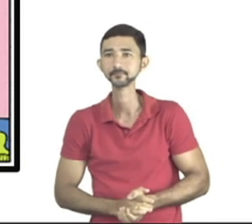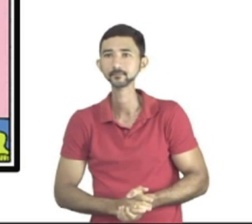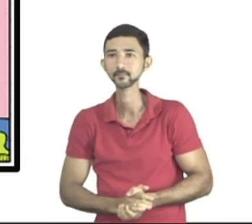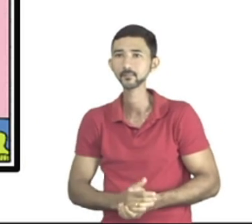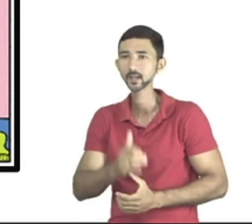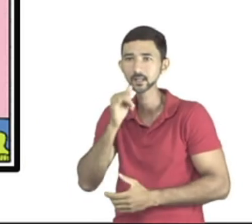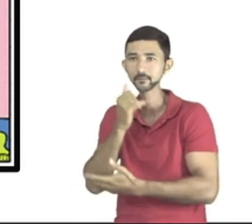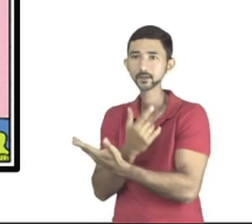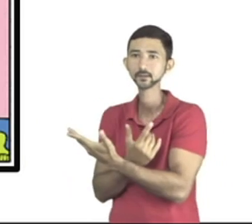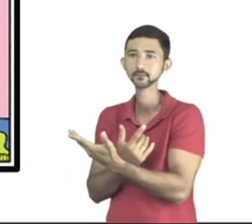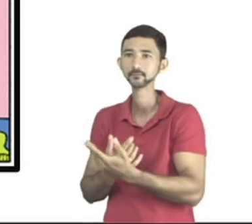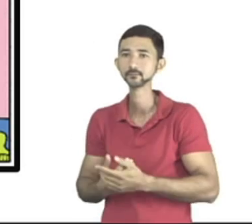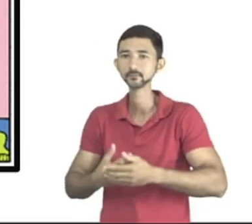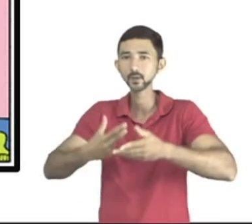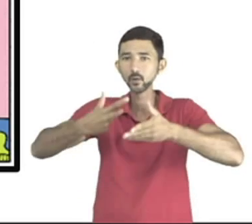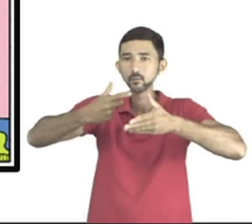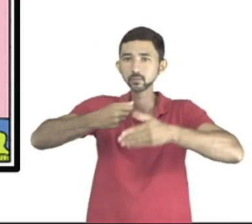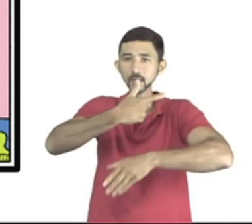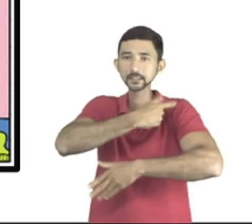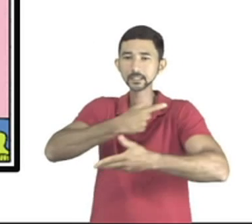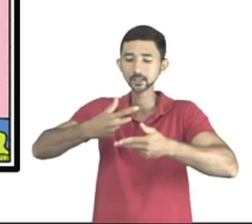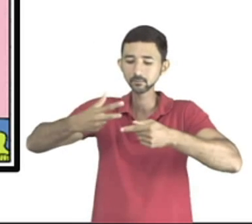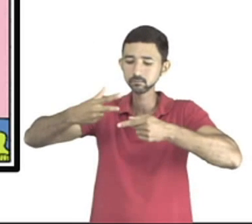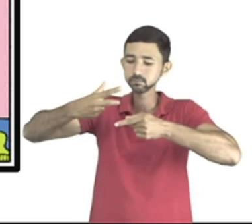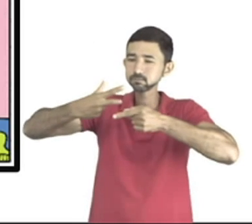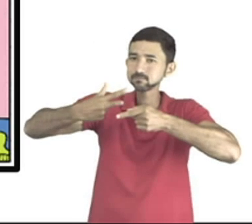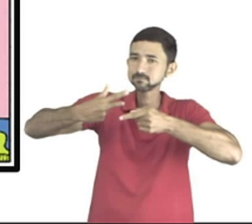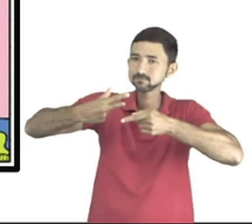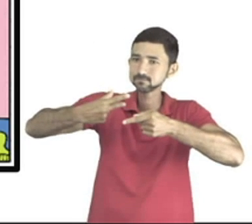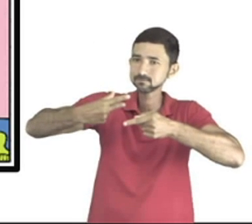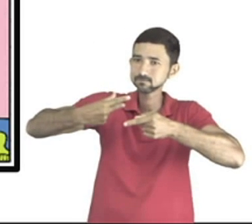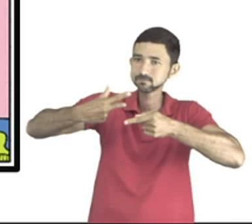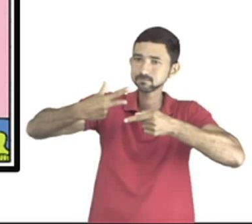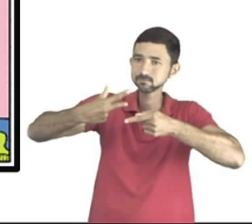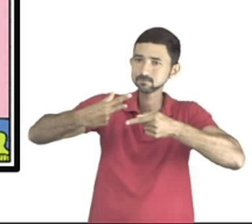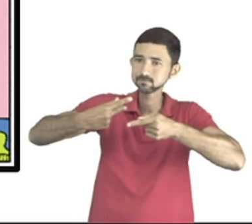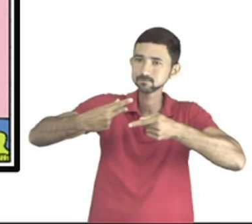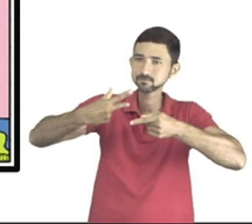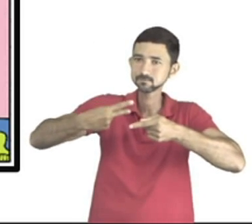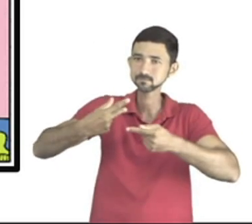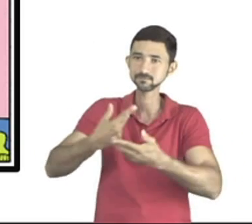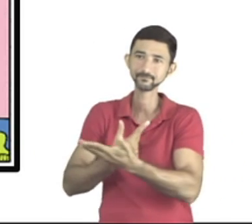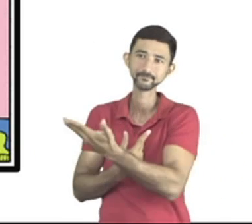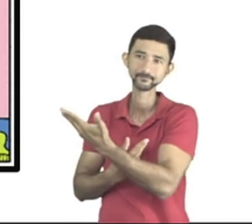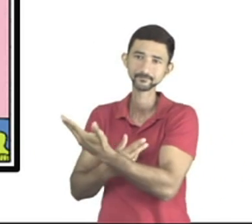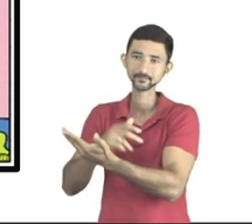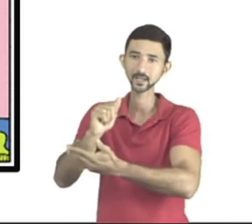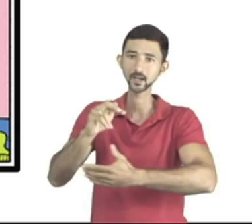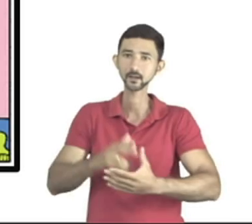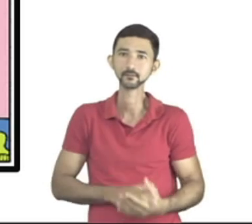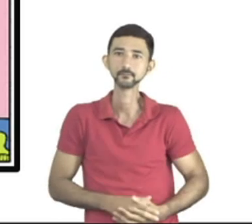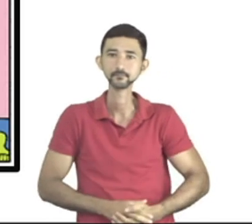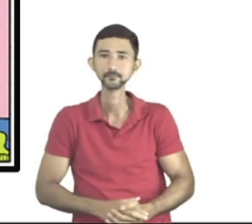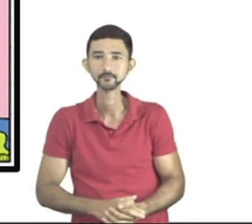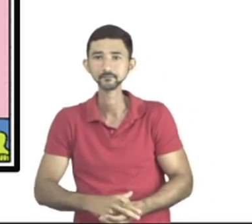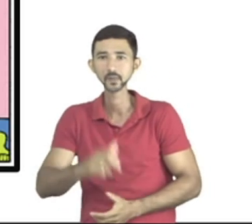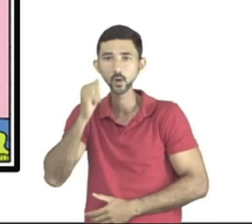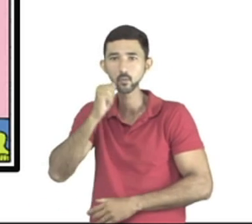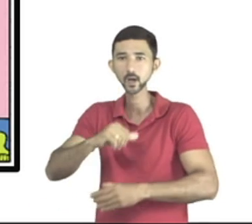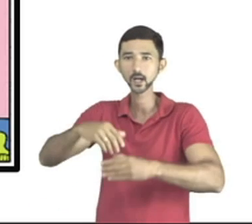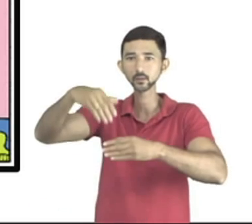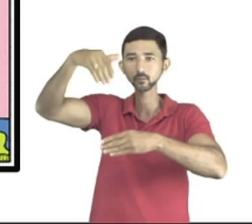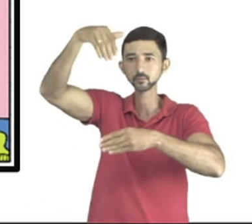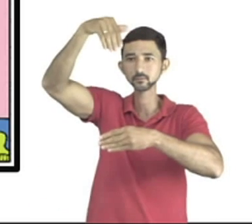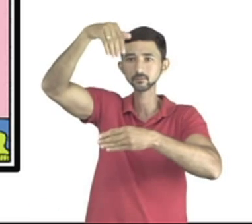e tentar comprimir a seringa, tem ar, você comprime, mas até certo ponto, porque tem ar. Um gato entrando num cesto